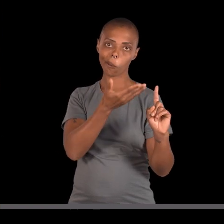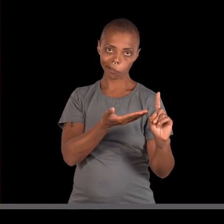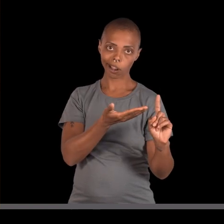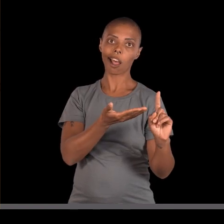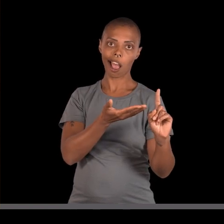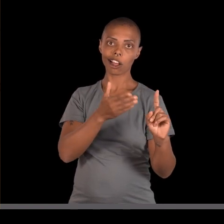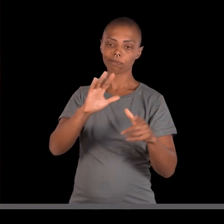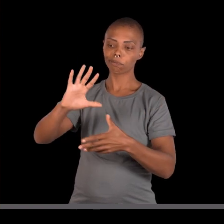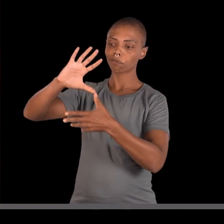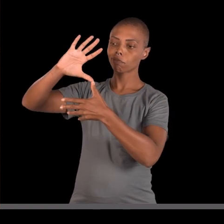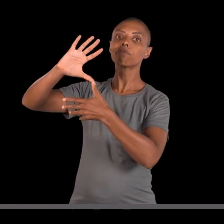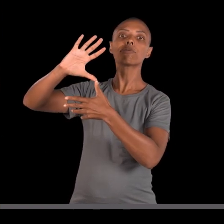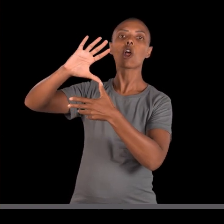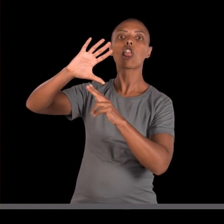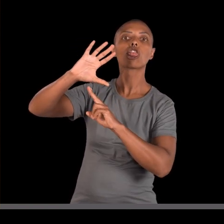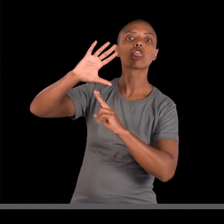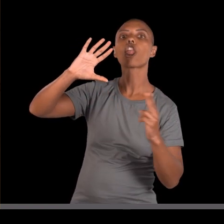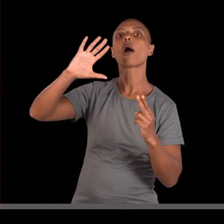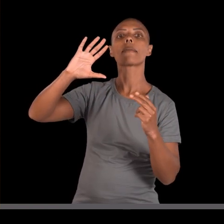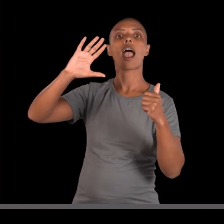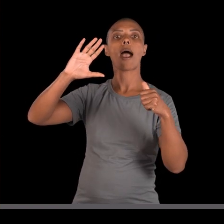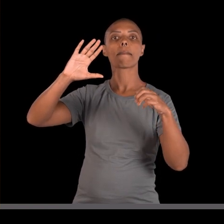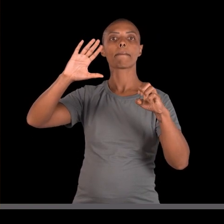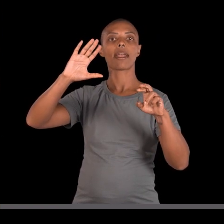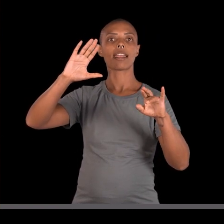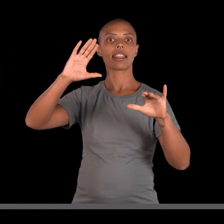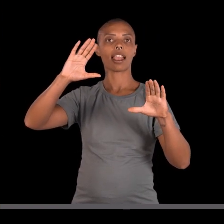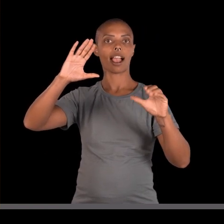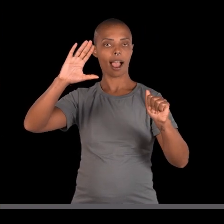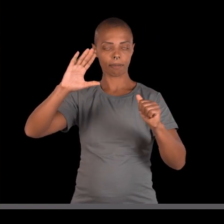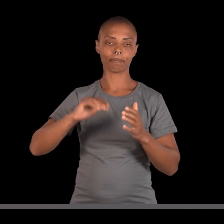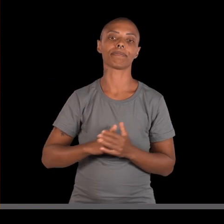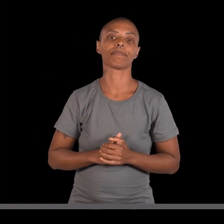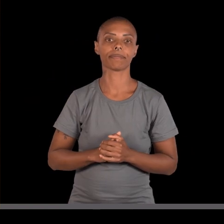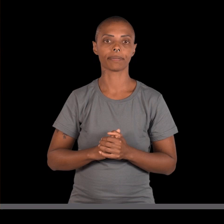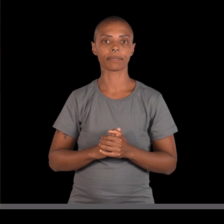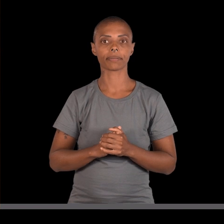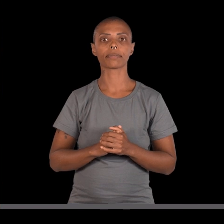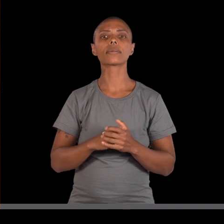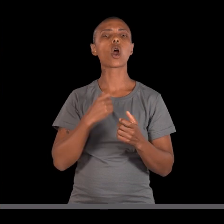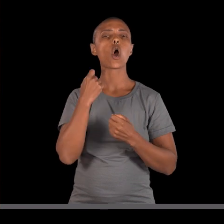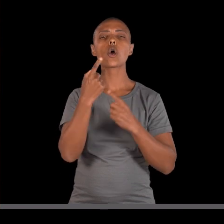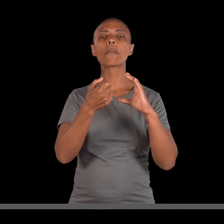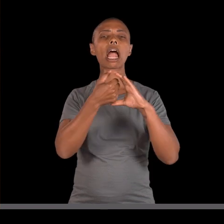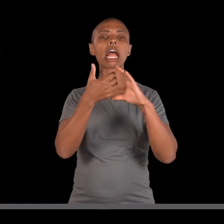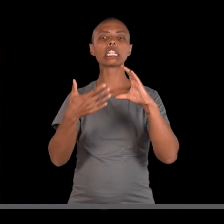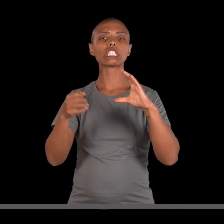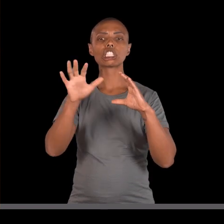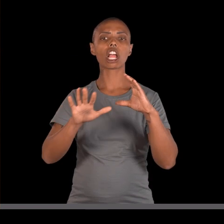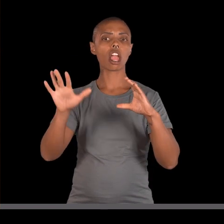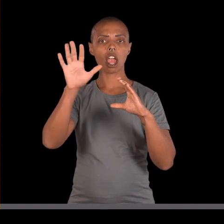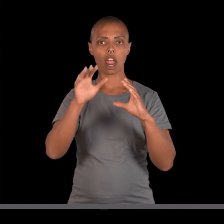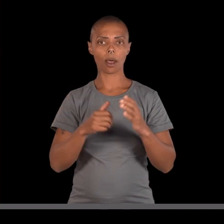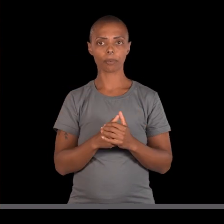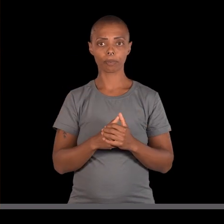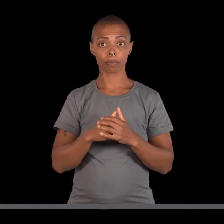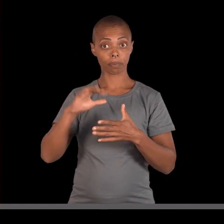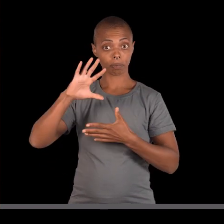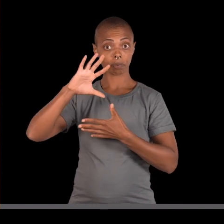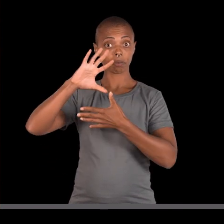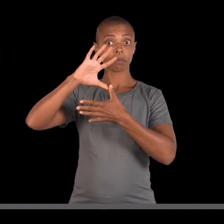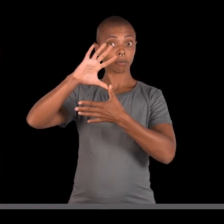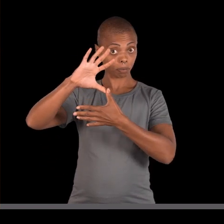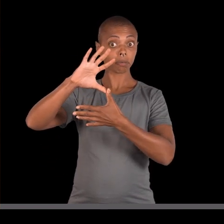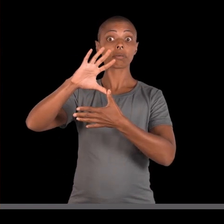homenagem a eles, tornou então um continente americano. Então vamos lá, algumas características gerais. O